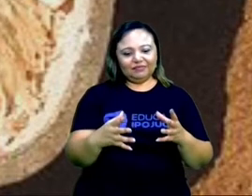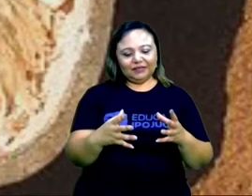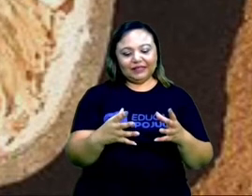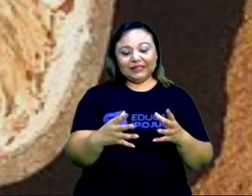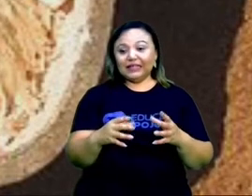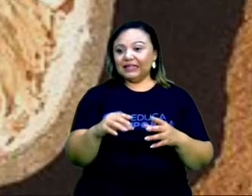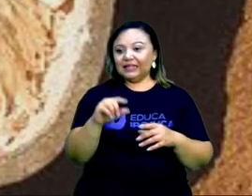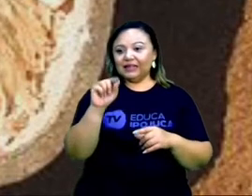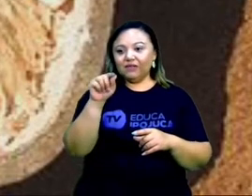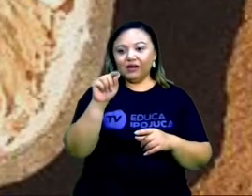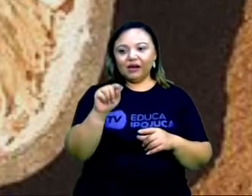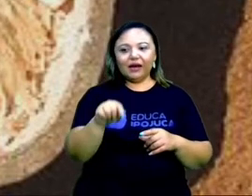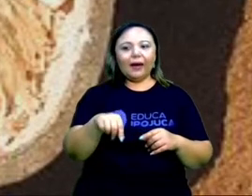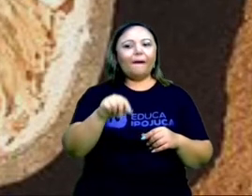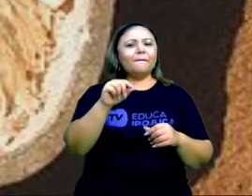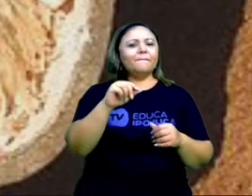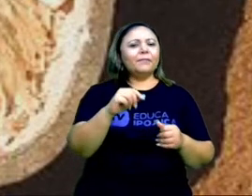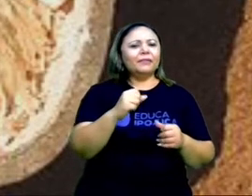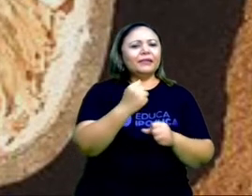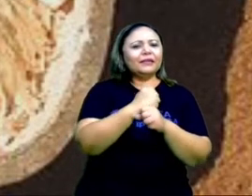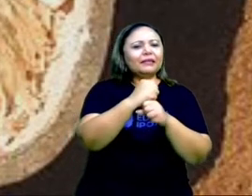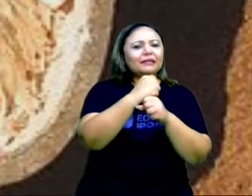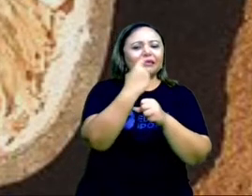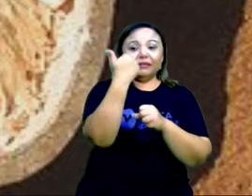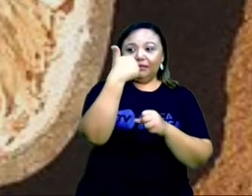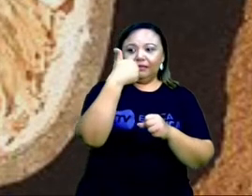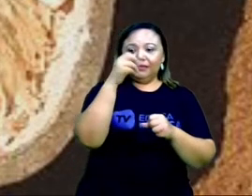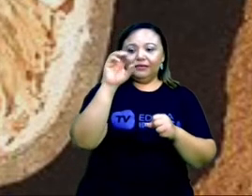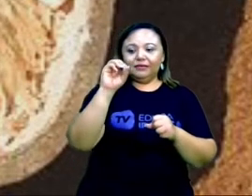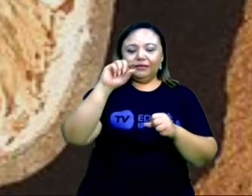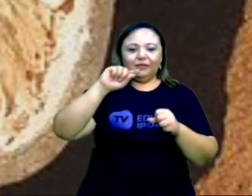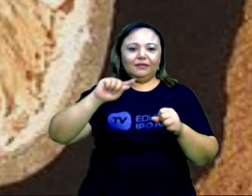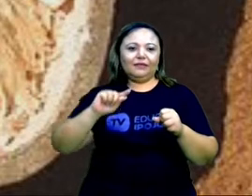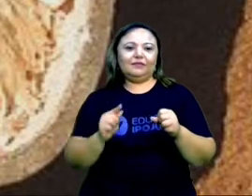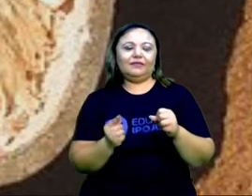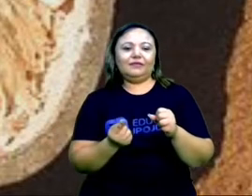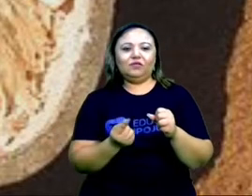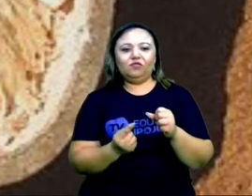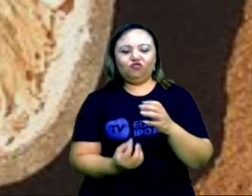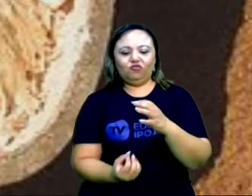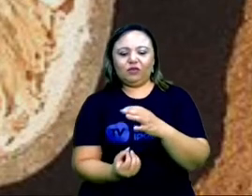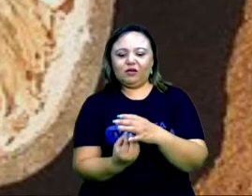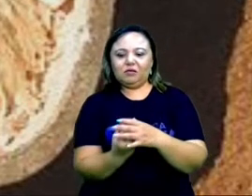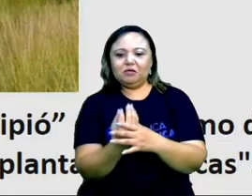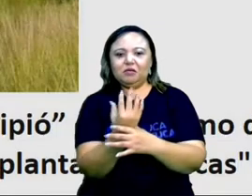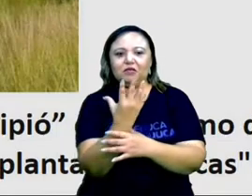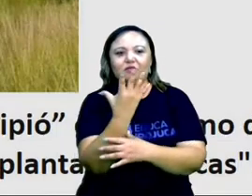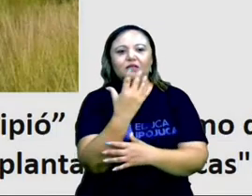passa 10 anos para ser germinada. Olha só, é muito interessante, não